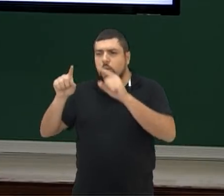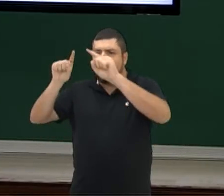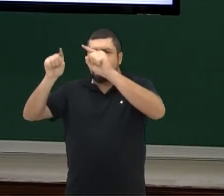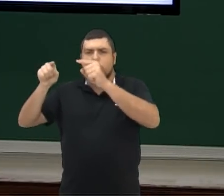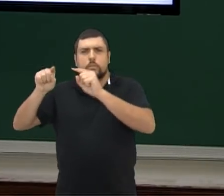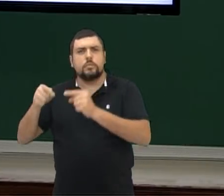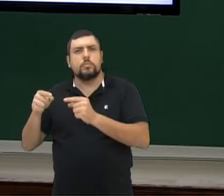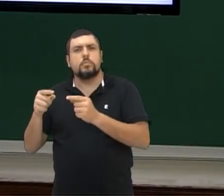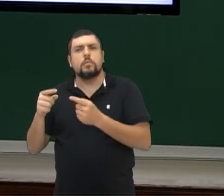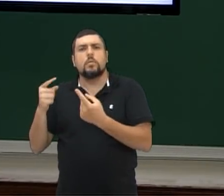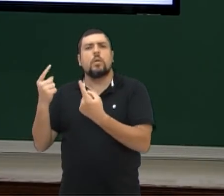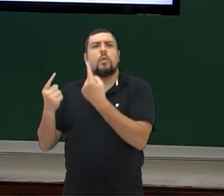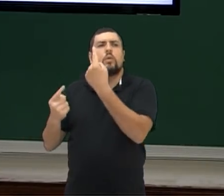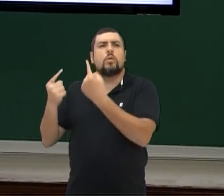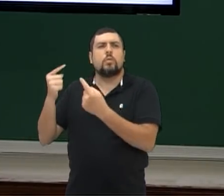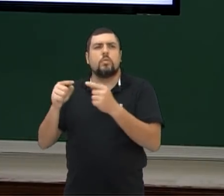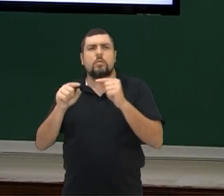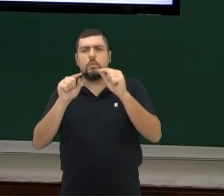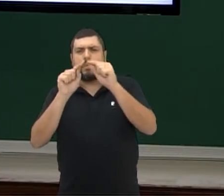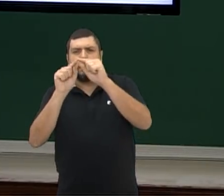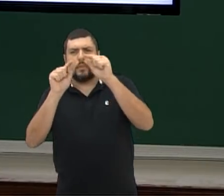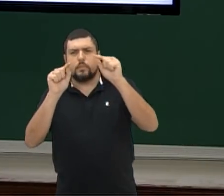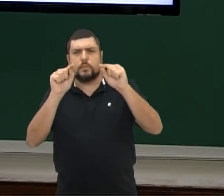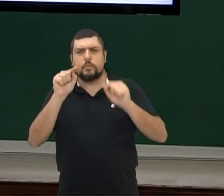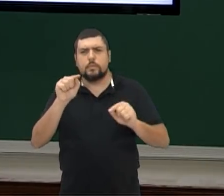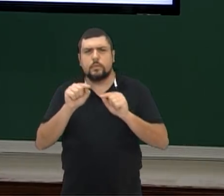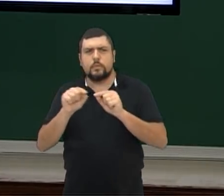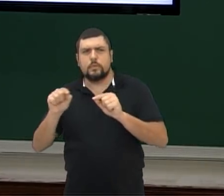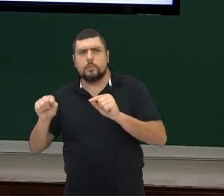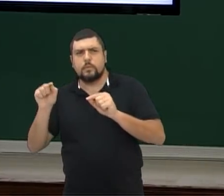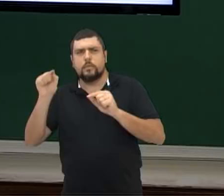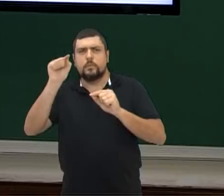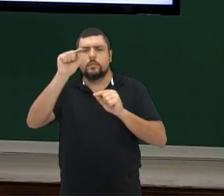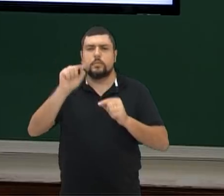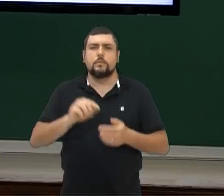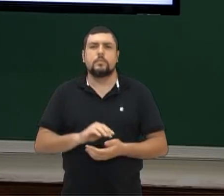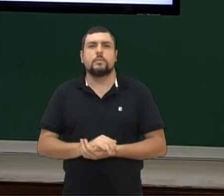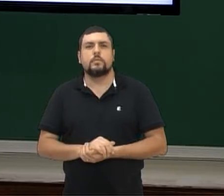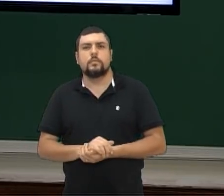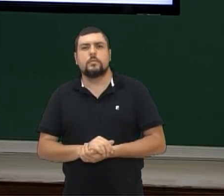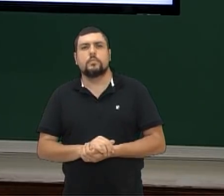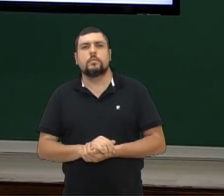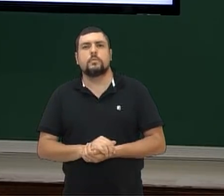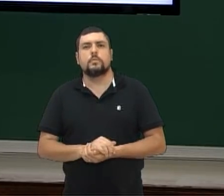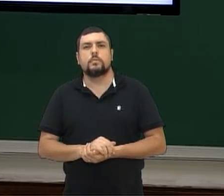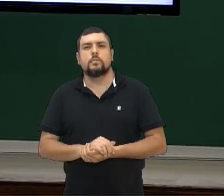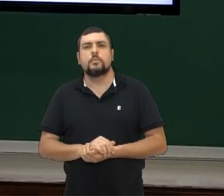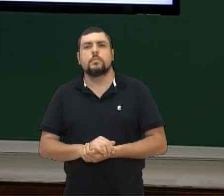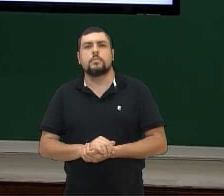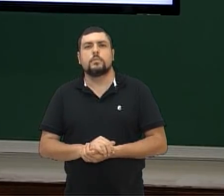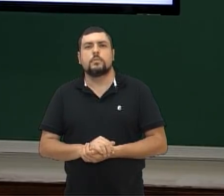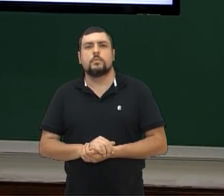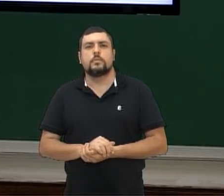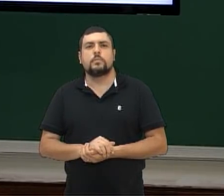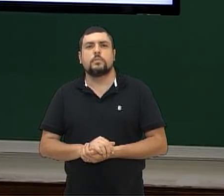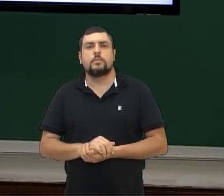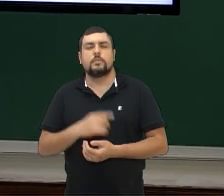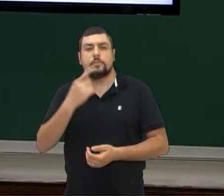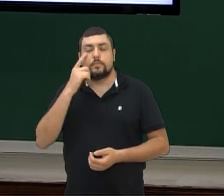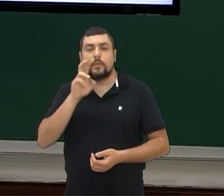pontos que ligam essa figura, esse polígono. Veja que seria F, G, H e